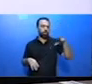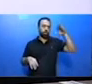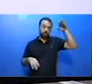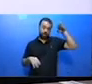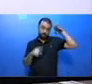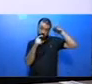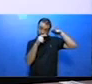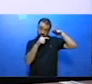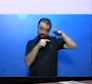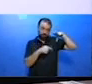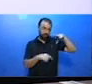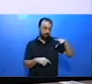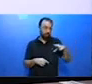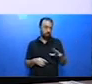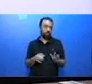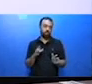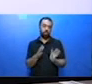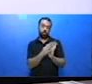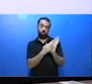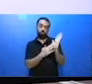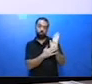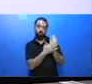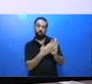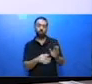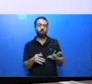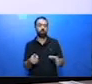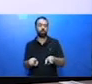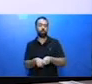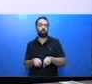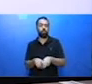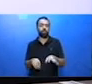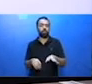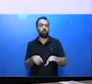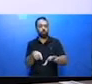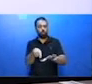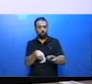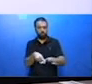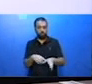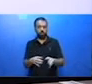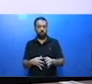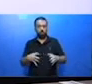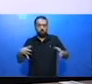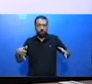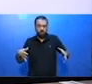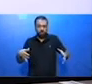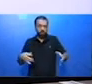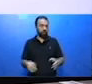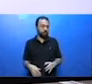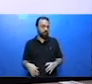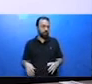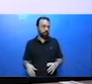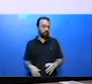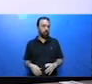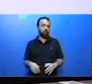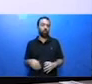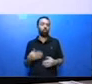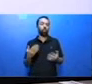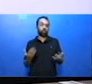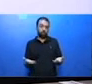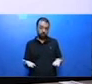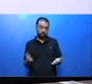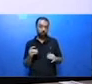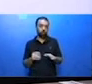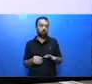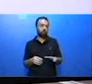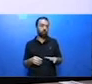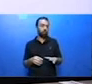que as mãos e os pés dele são maiores. Então, por isso que ele usou uma quantidade de passos muito maior,